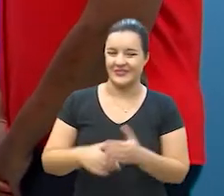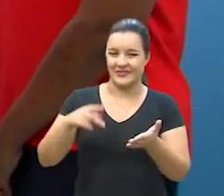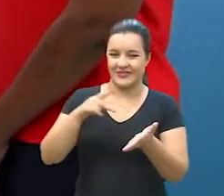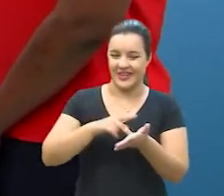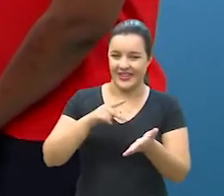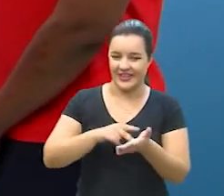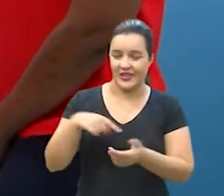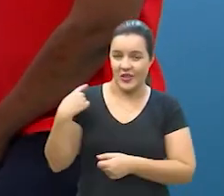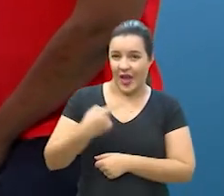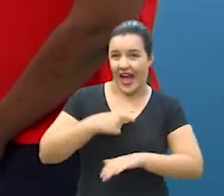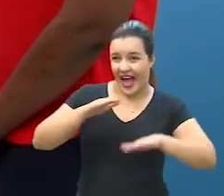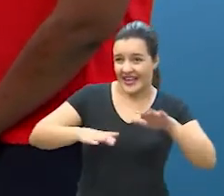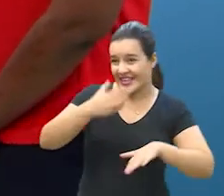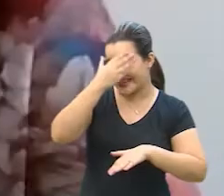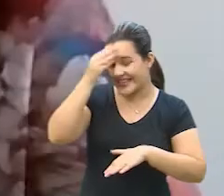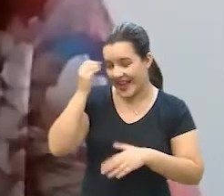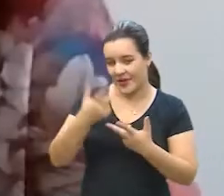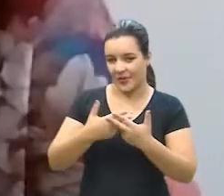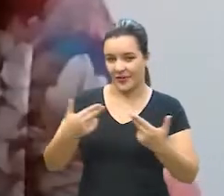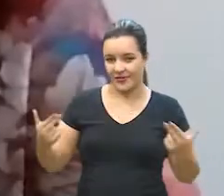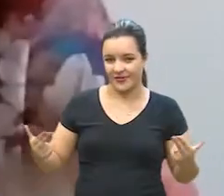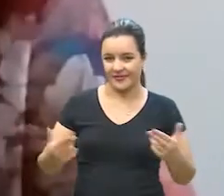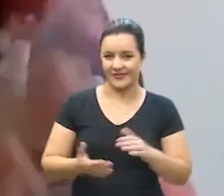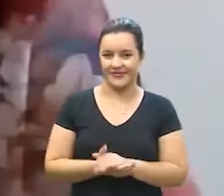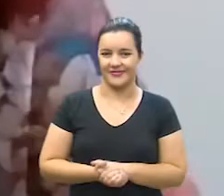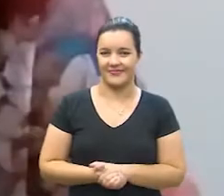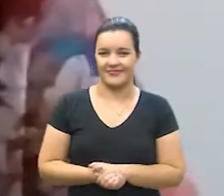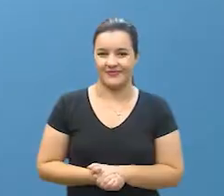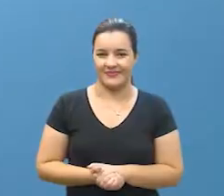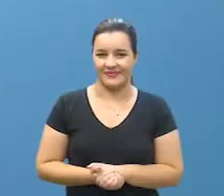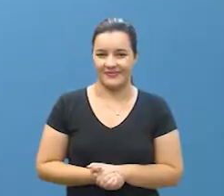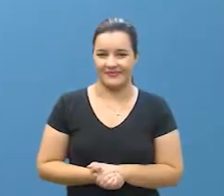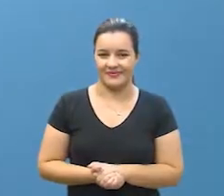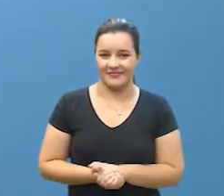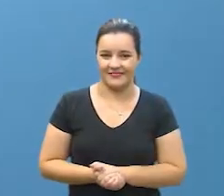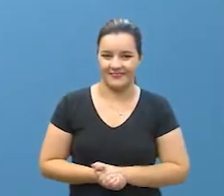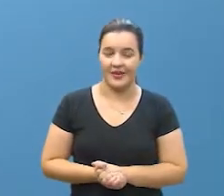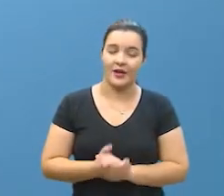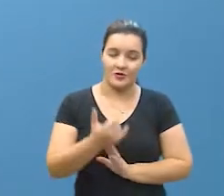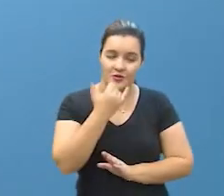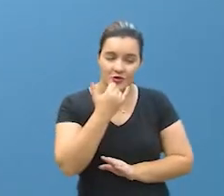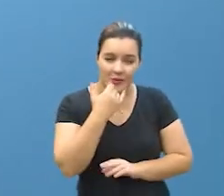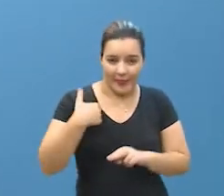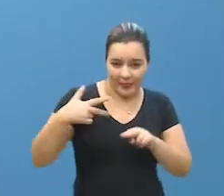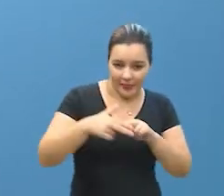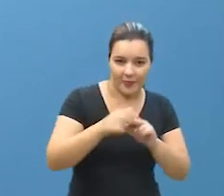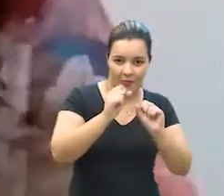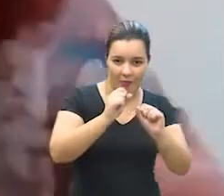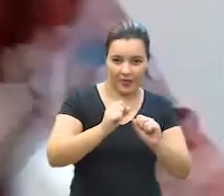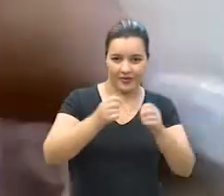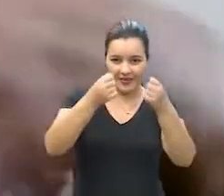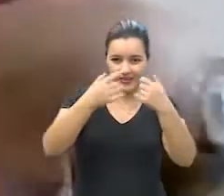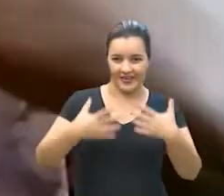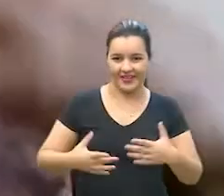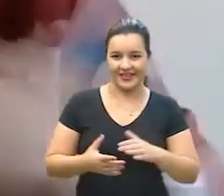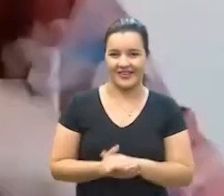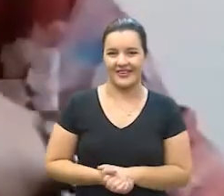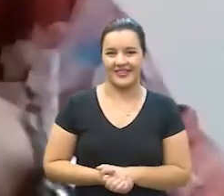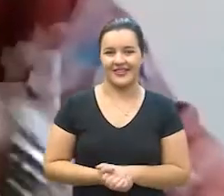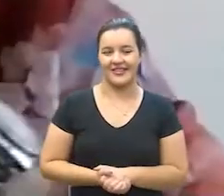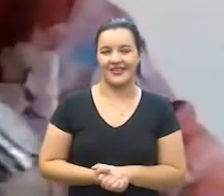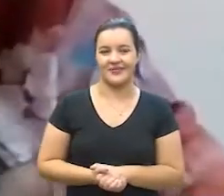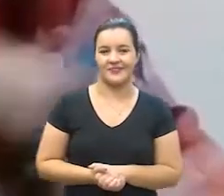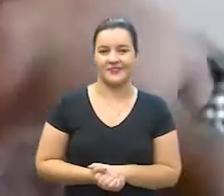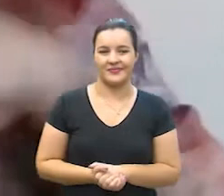É, a gente acaba esquecendo, né? Agora, quando a gente pensa... Perdão, pode concluir. Eu sempre